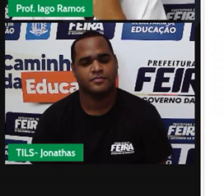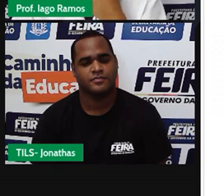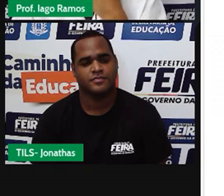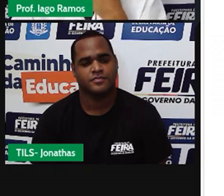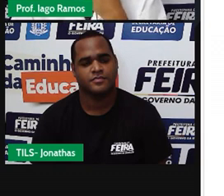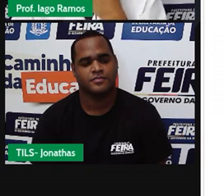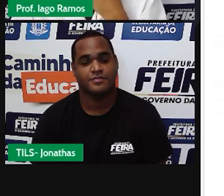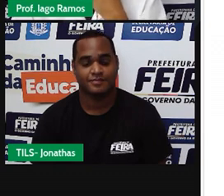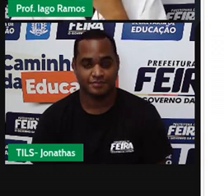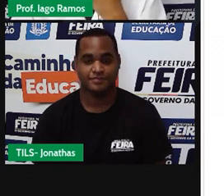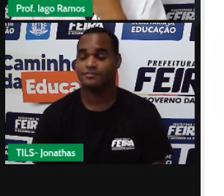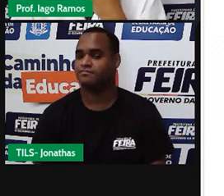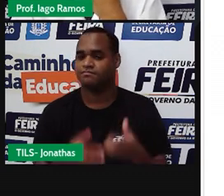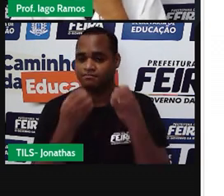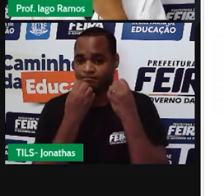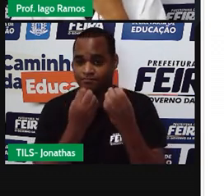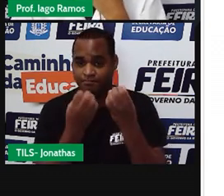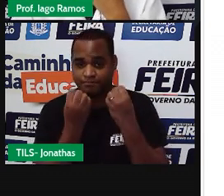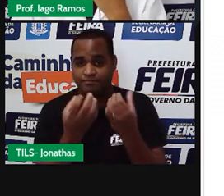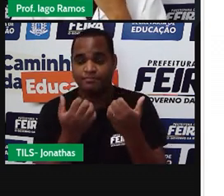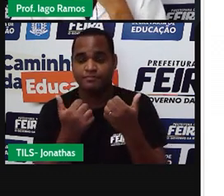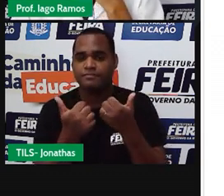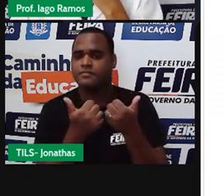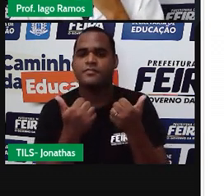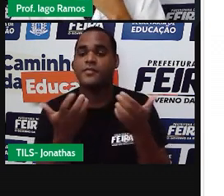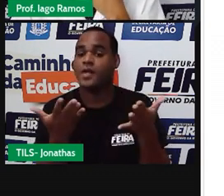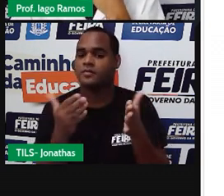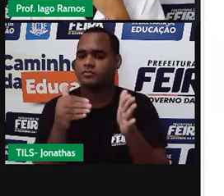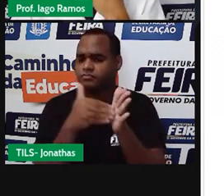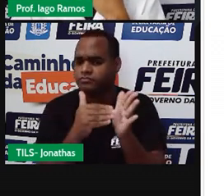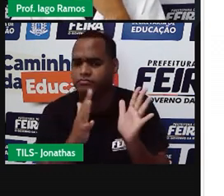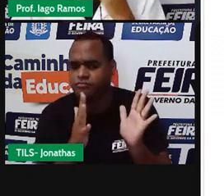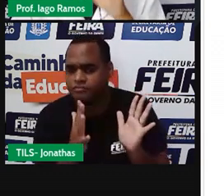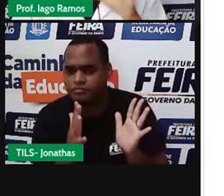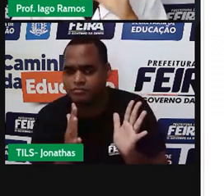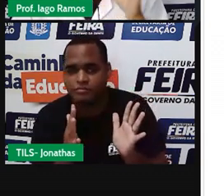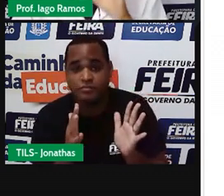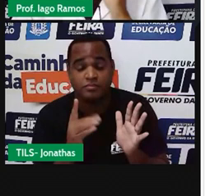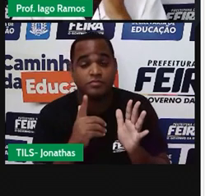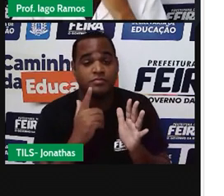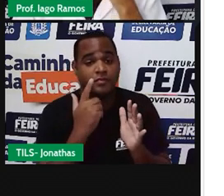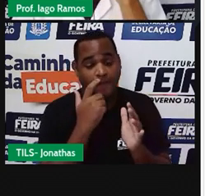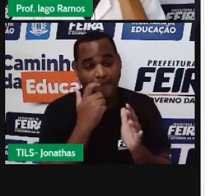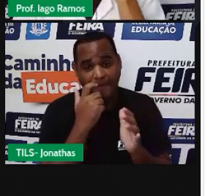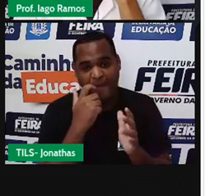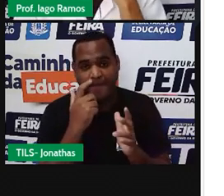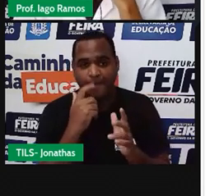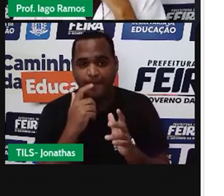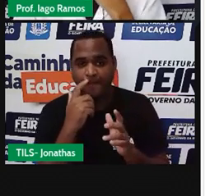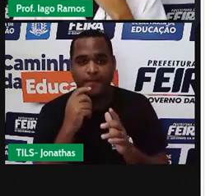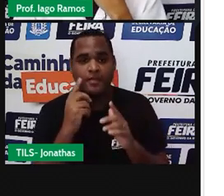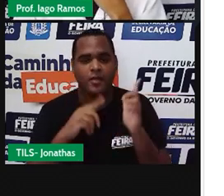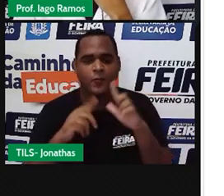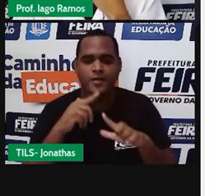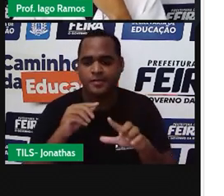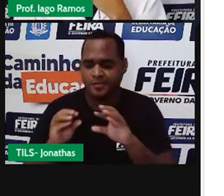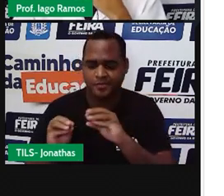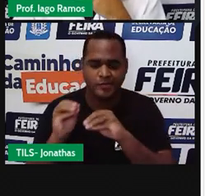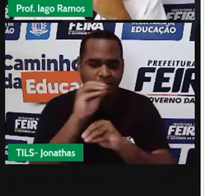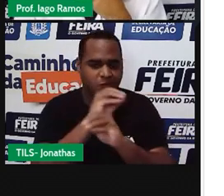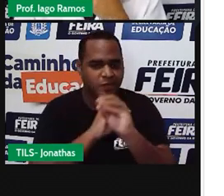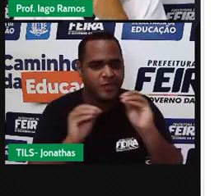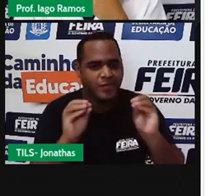é bom e até aí até aonde eu consegui mexer na